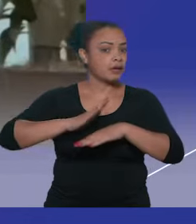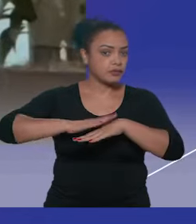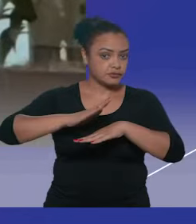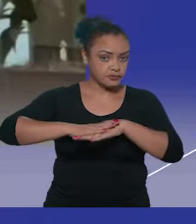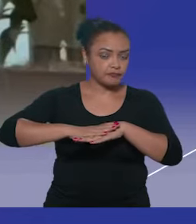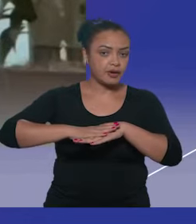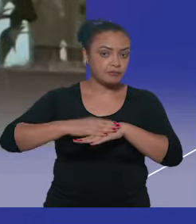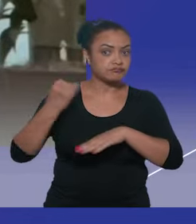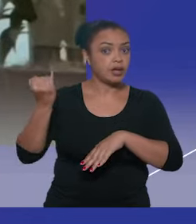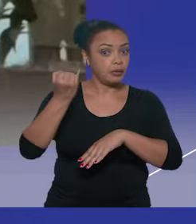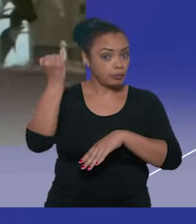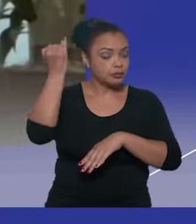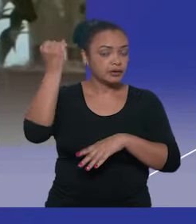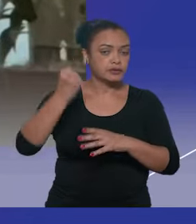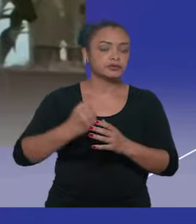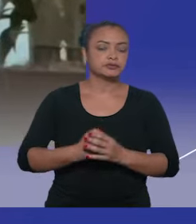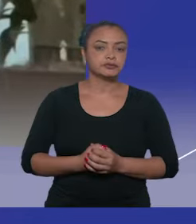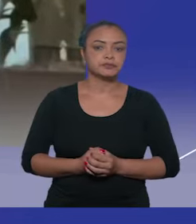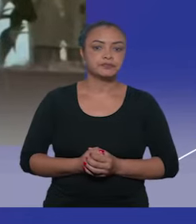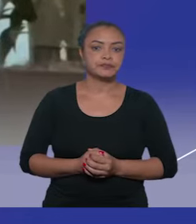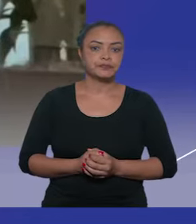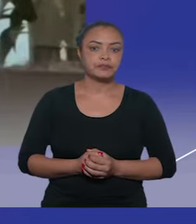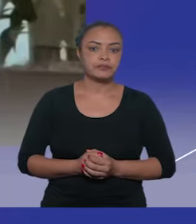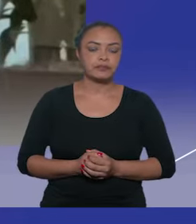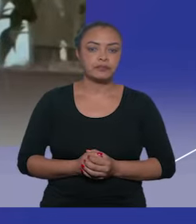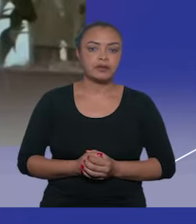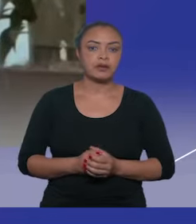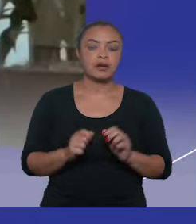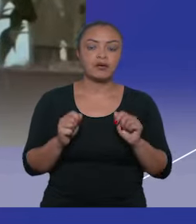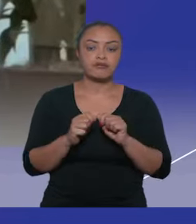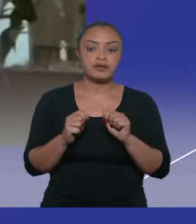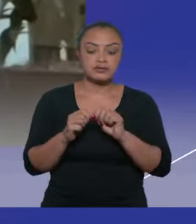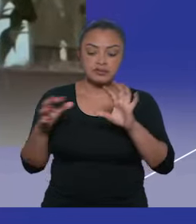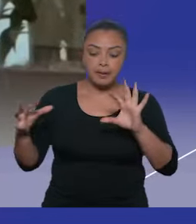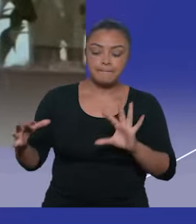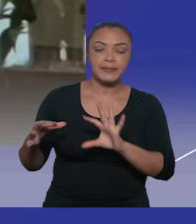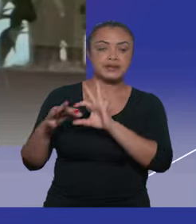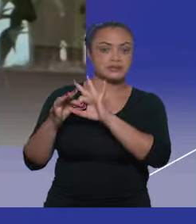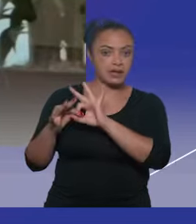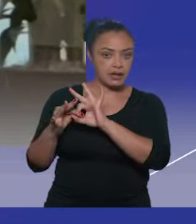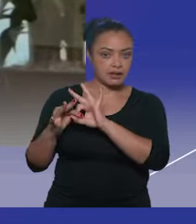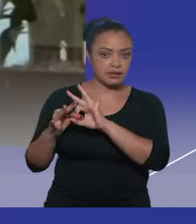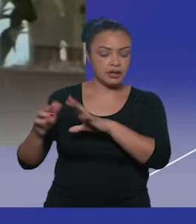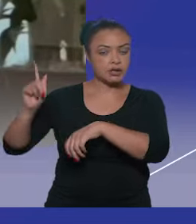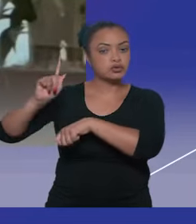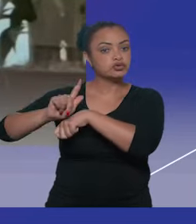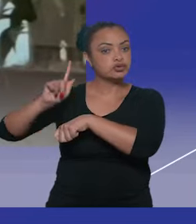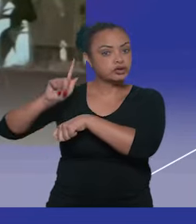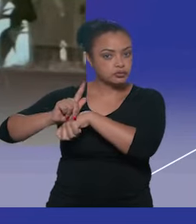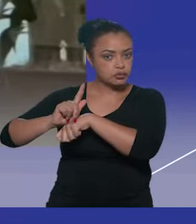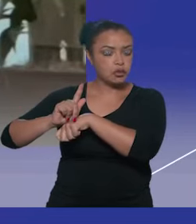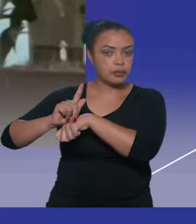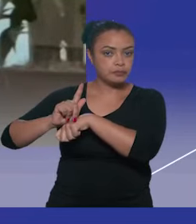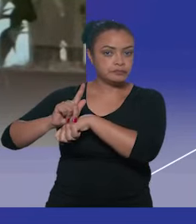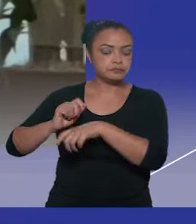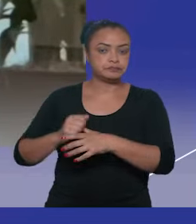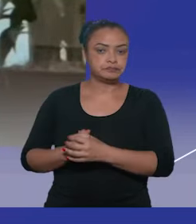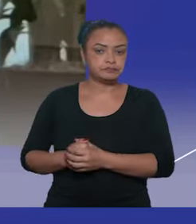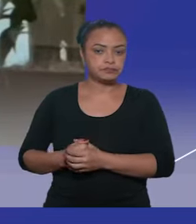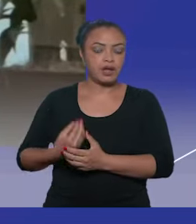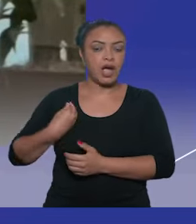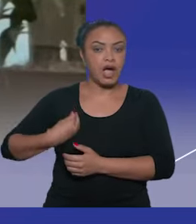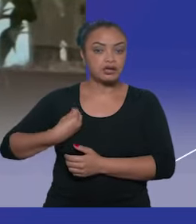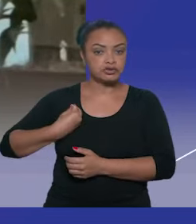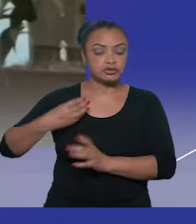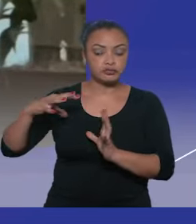mercado brasileiro. Então, esse é um ponto importante. Nessa questão do digital, o nosso primeiro passo, eu acho que é muito importante a